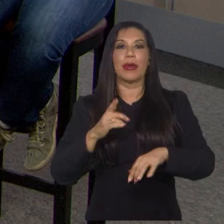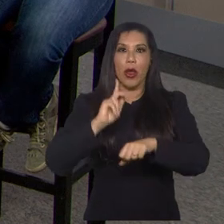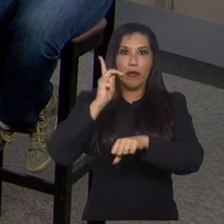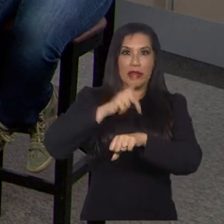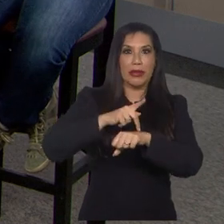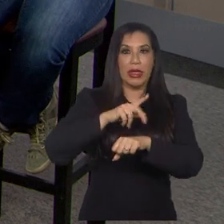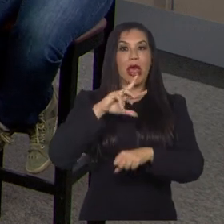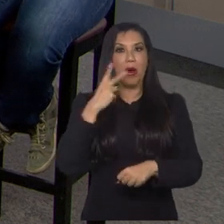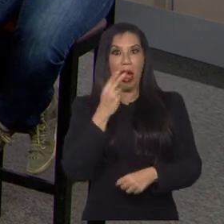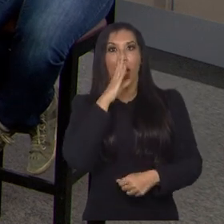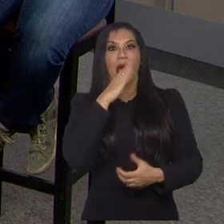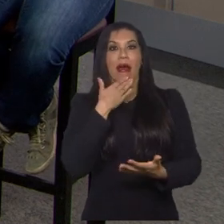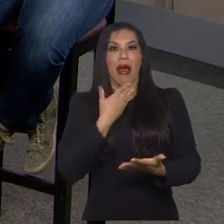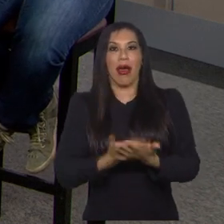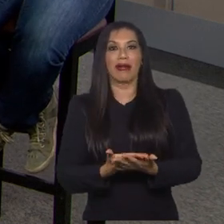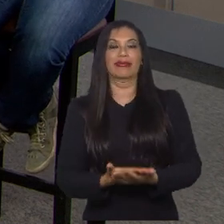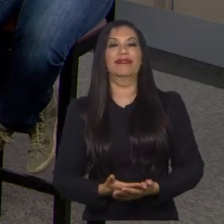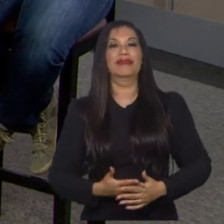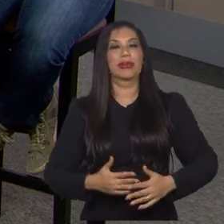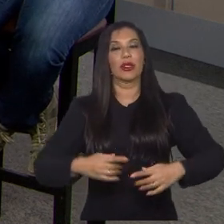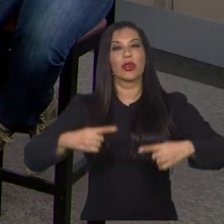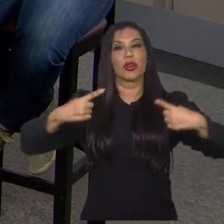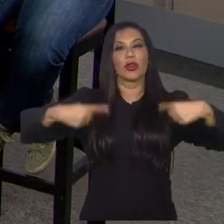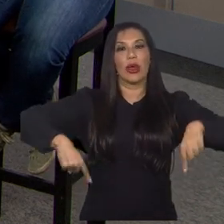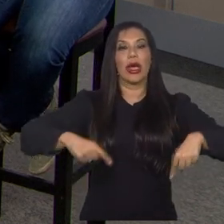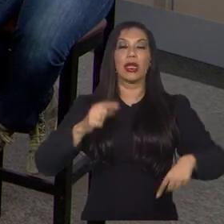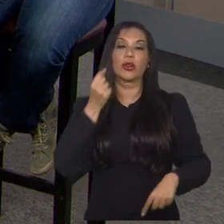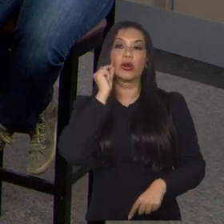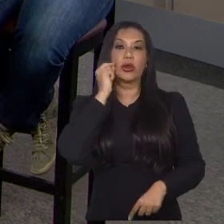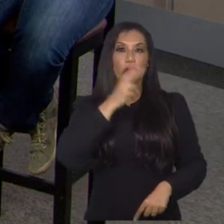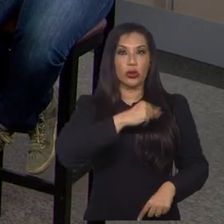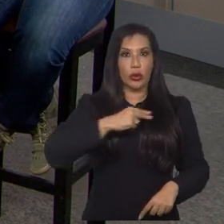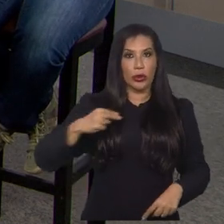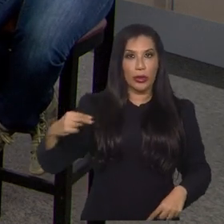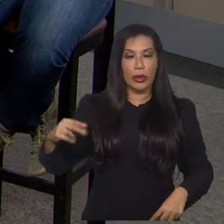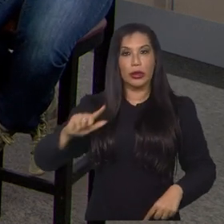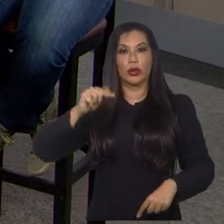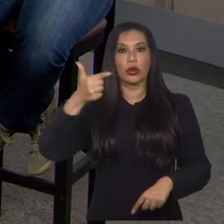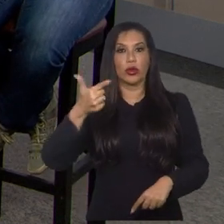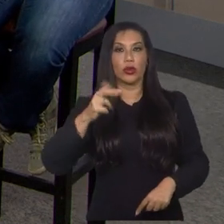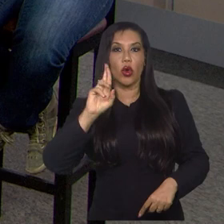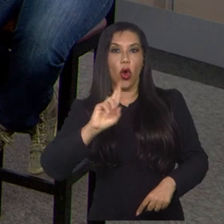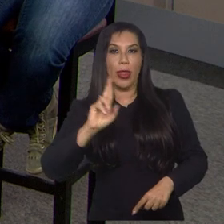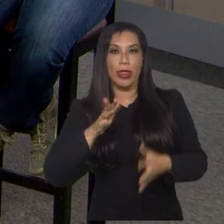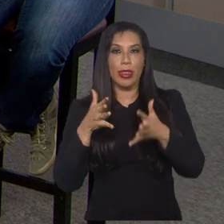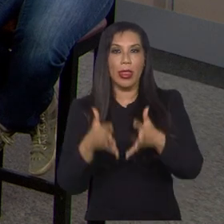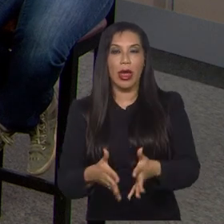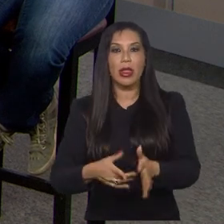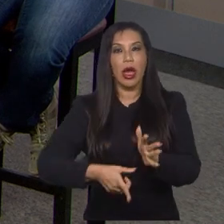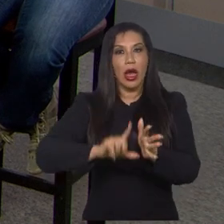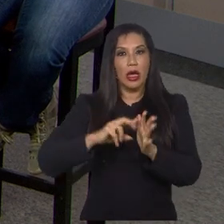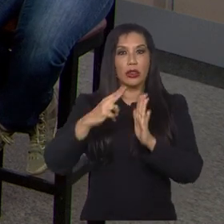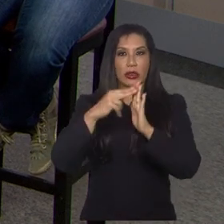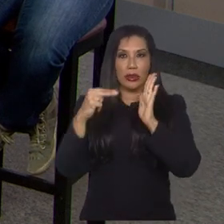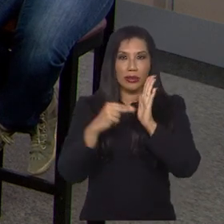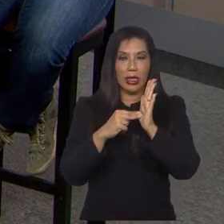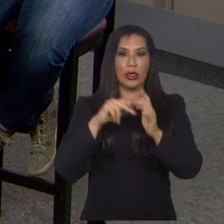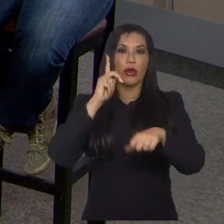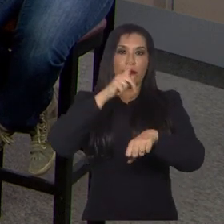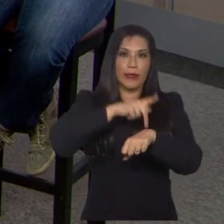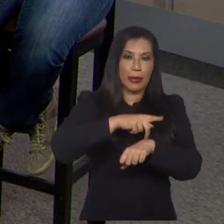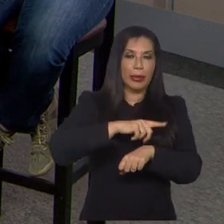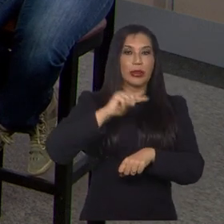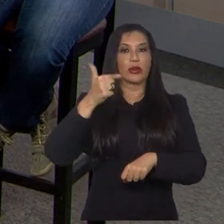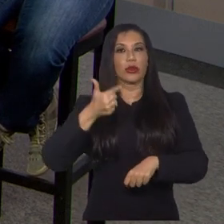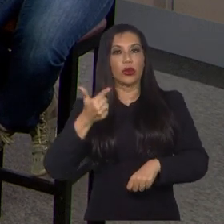vai surpreender. Esse duelo, Suíça e Noruega, vai acontecer na segunda rodada. E antes tem Nova Zelândia e Filipinas, também